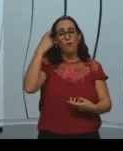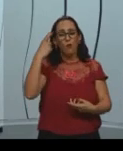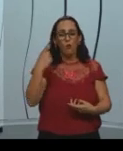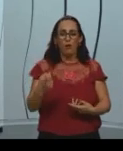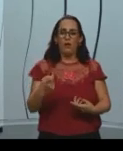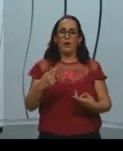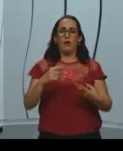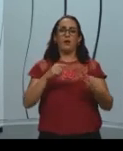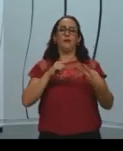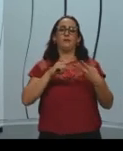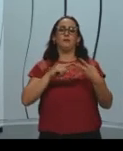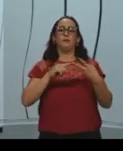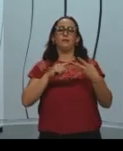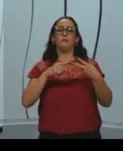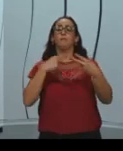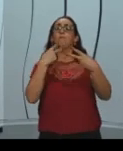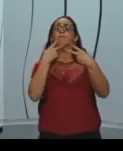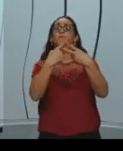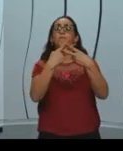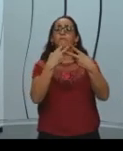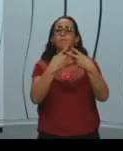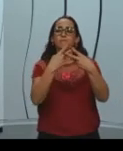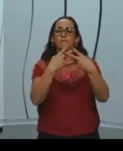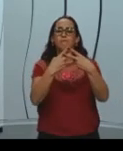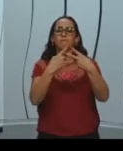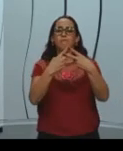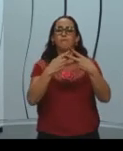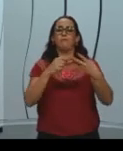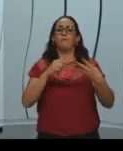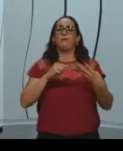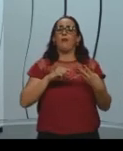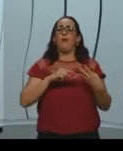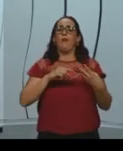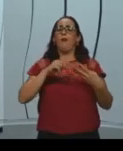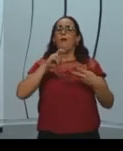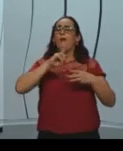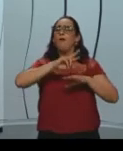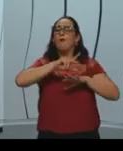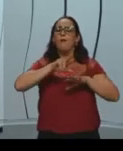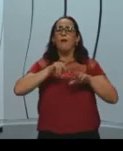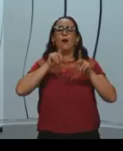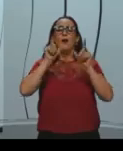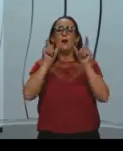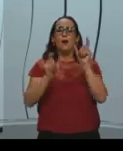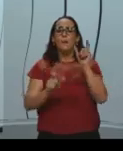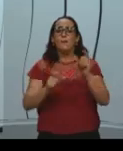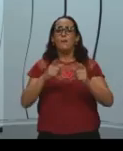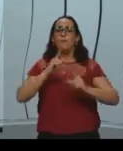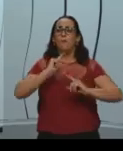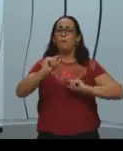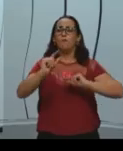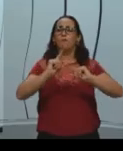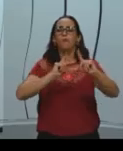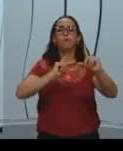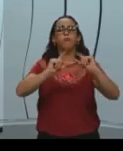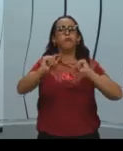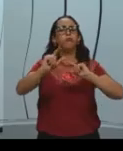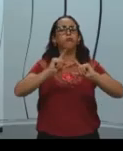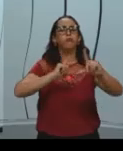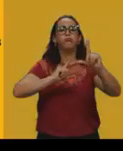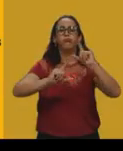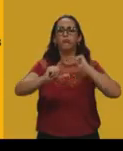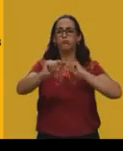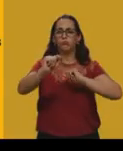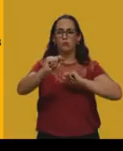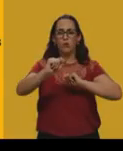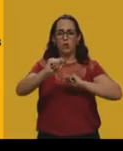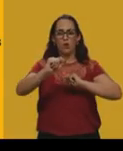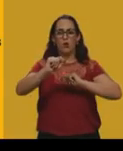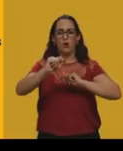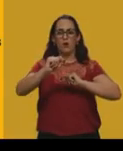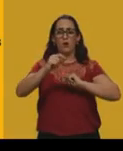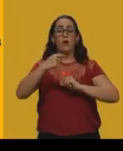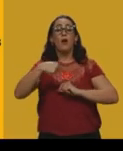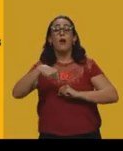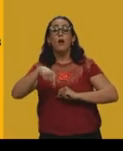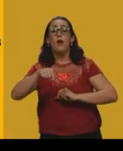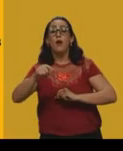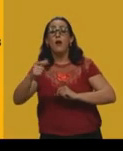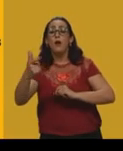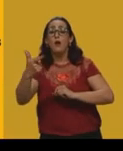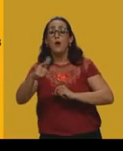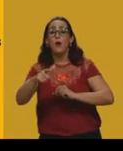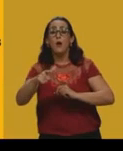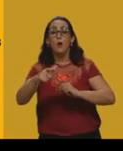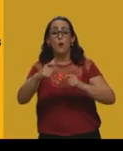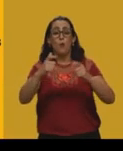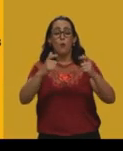questão do aprisionamento, né, muitos nativos, eles fugiam da região em que eles estavam, iam para o interior, né? Só que isso não